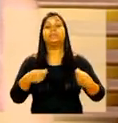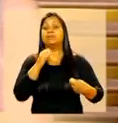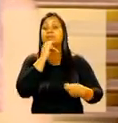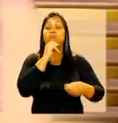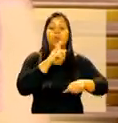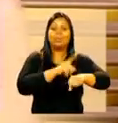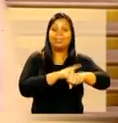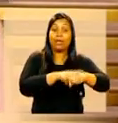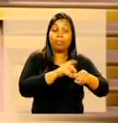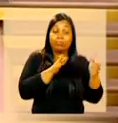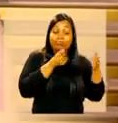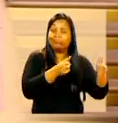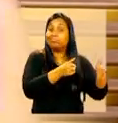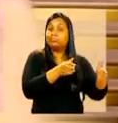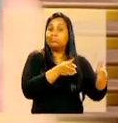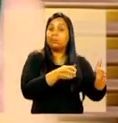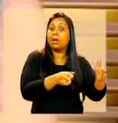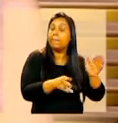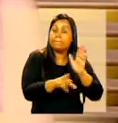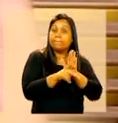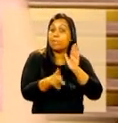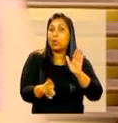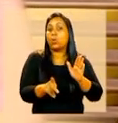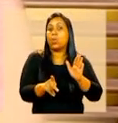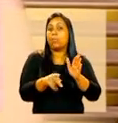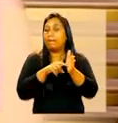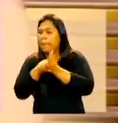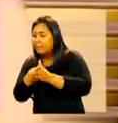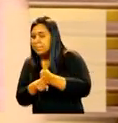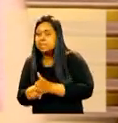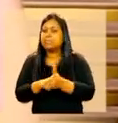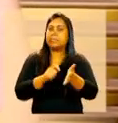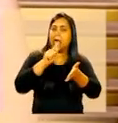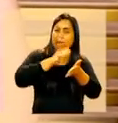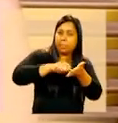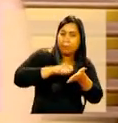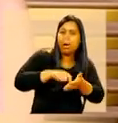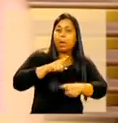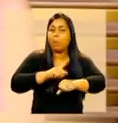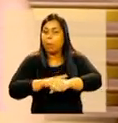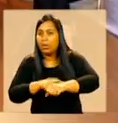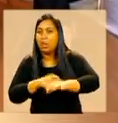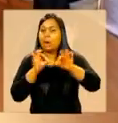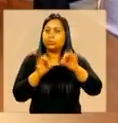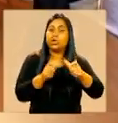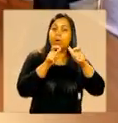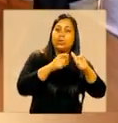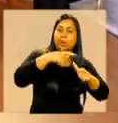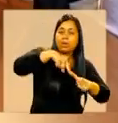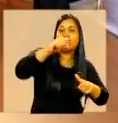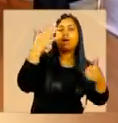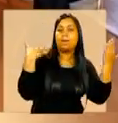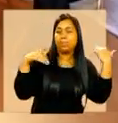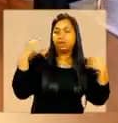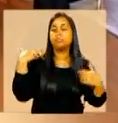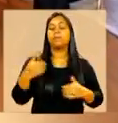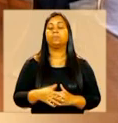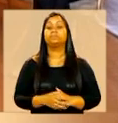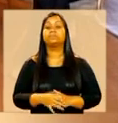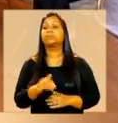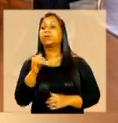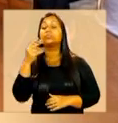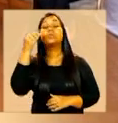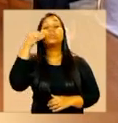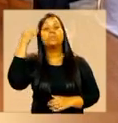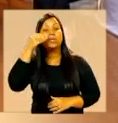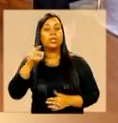deixar um tempo para isso, entendeu? Não é uma coisa tão simples que, né? Não. Carla, pela sua experiência de agência ali,